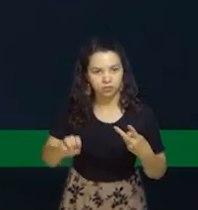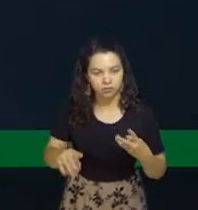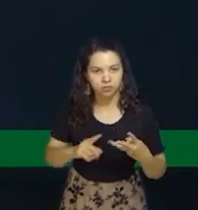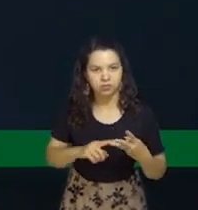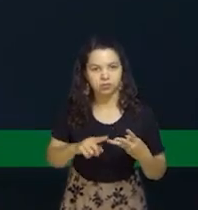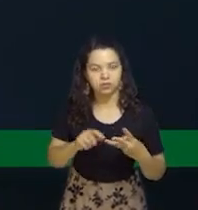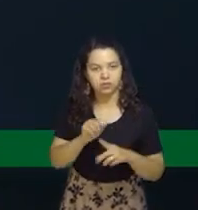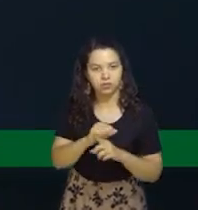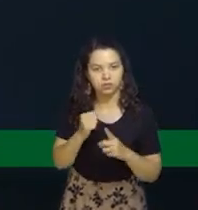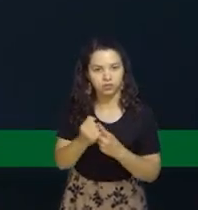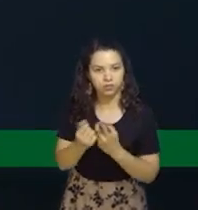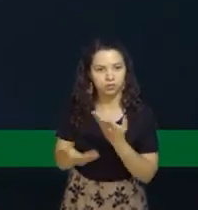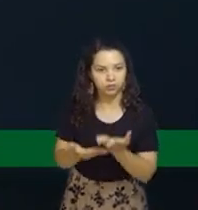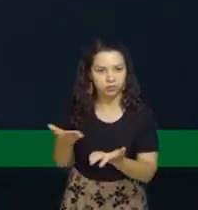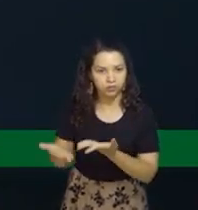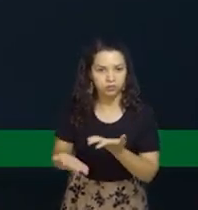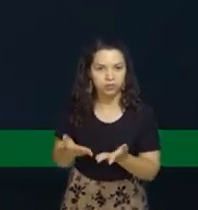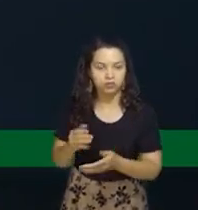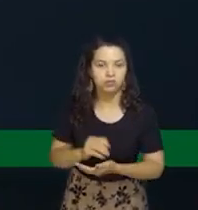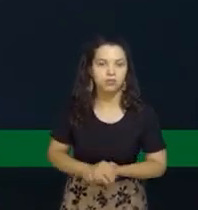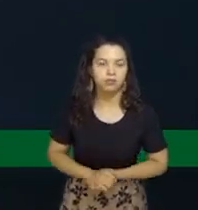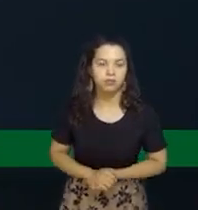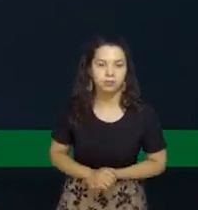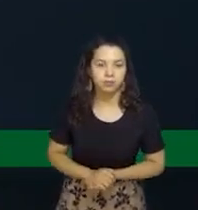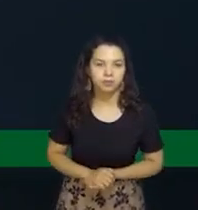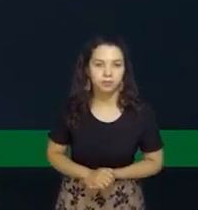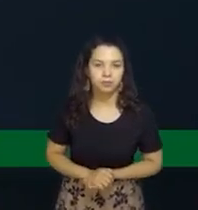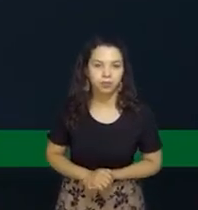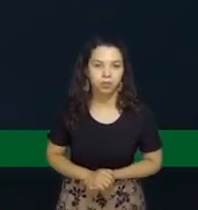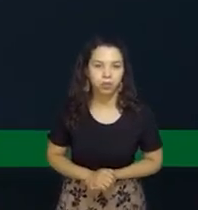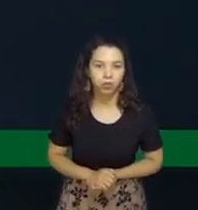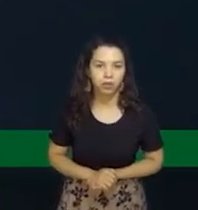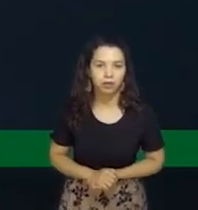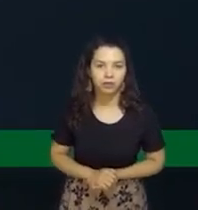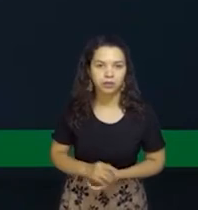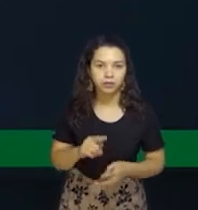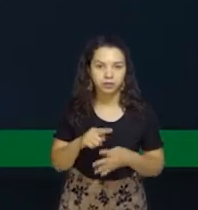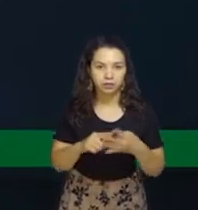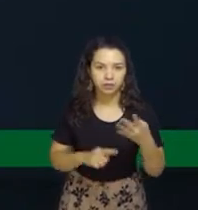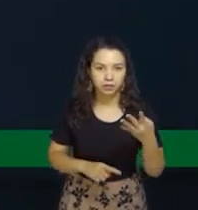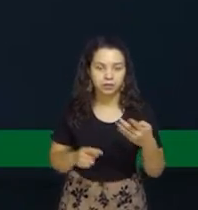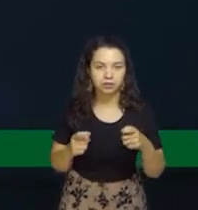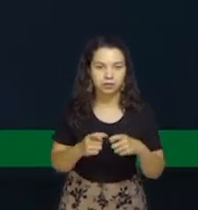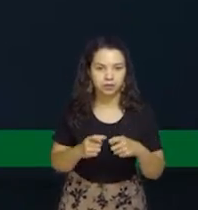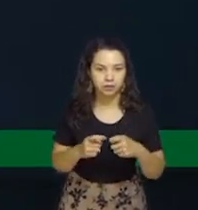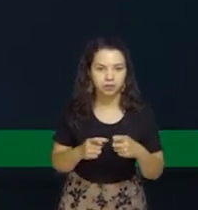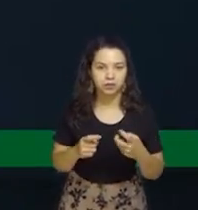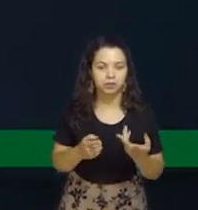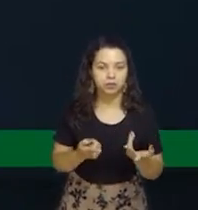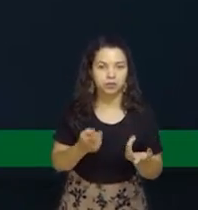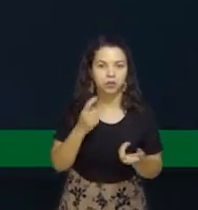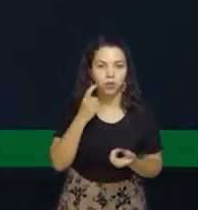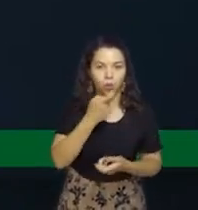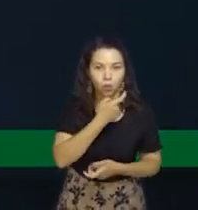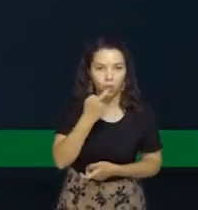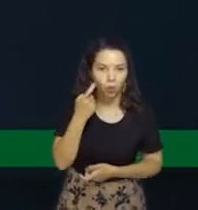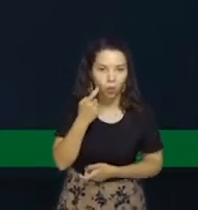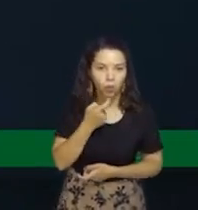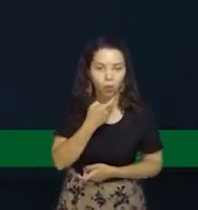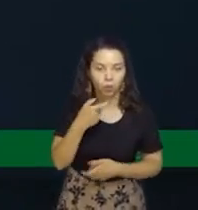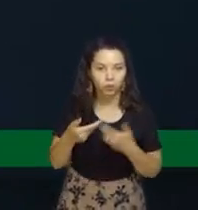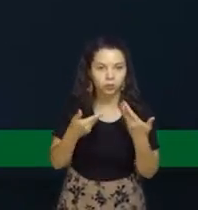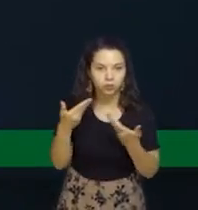social. Dentre eles, temos quatro especialidades médicas, odontologia, temos em torno